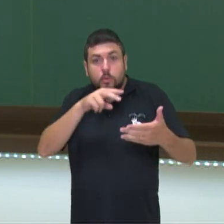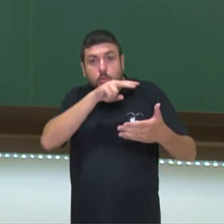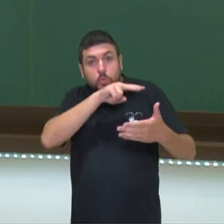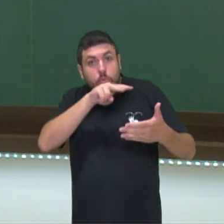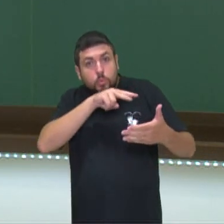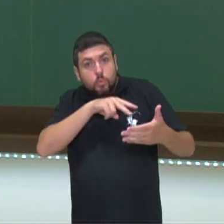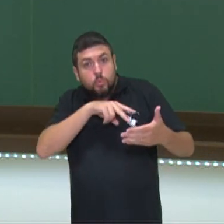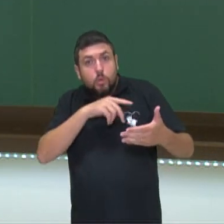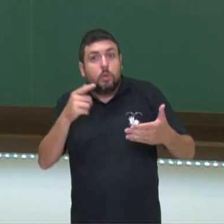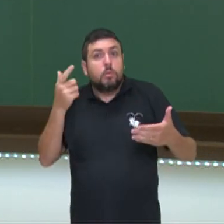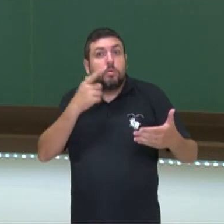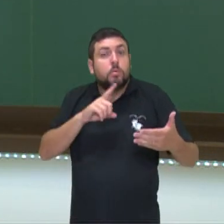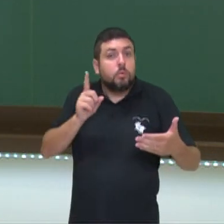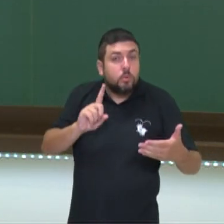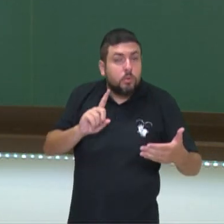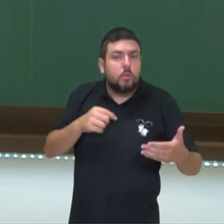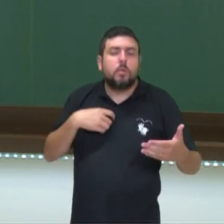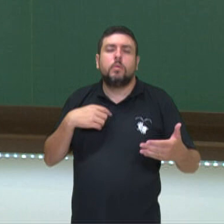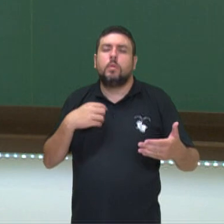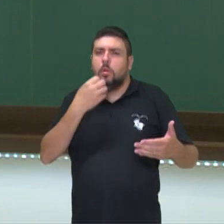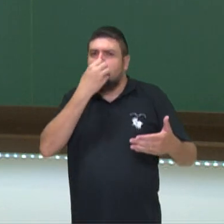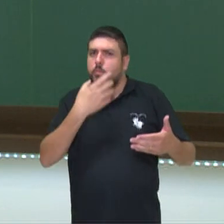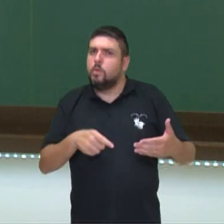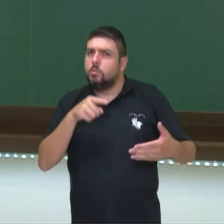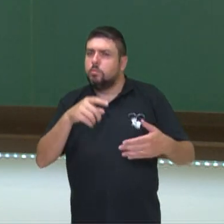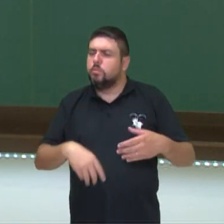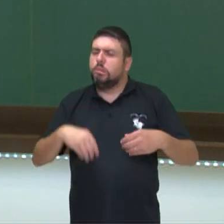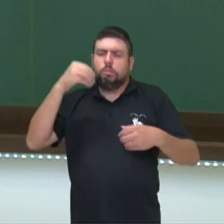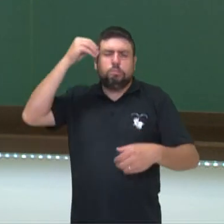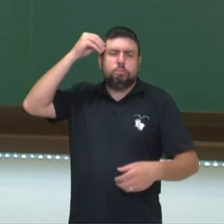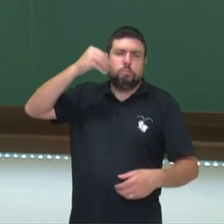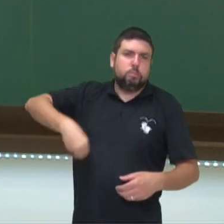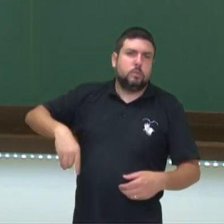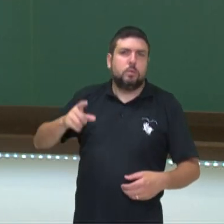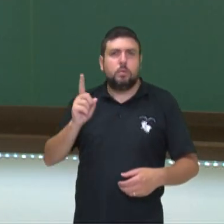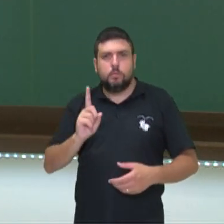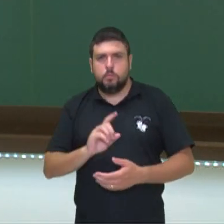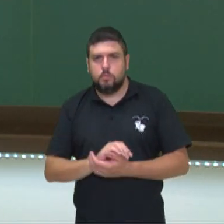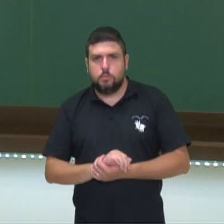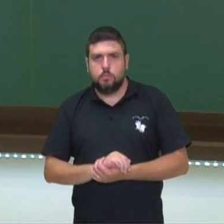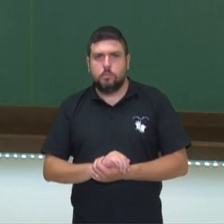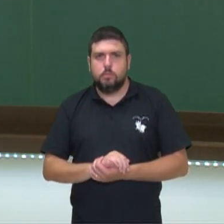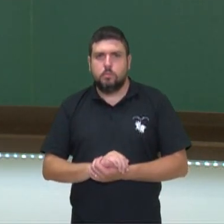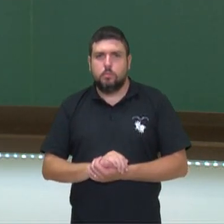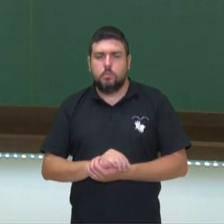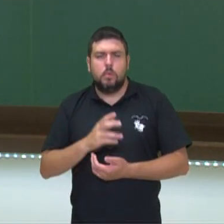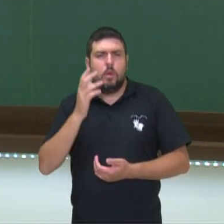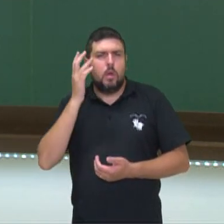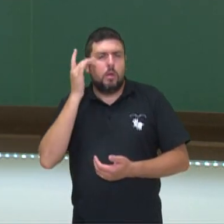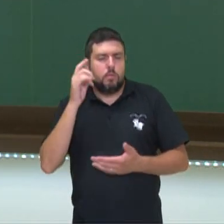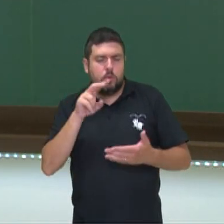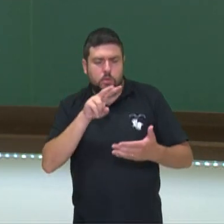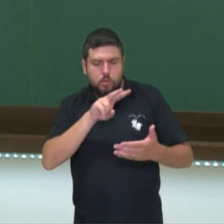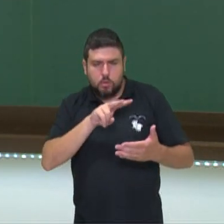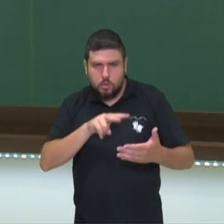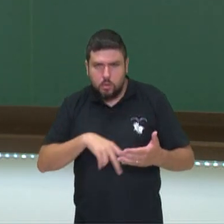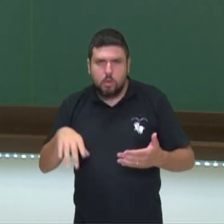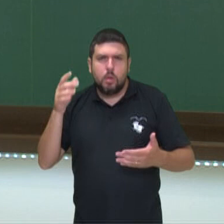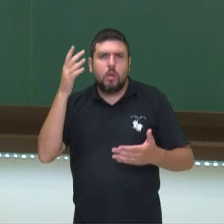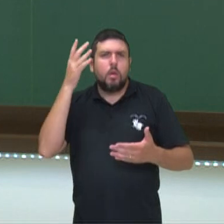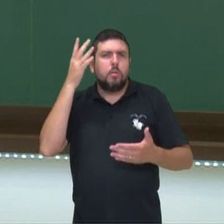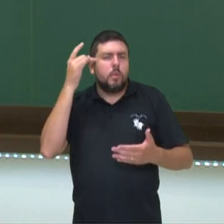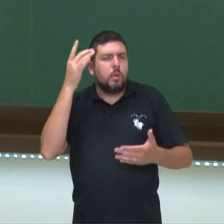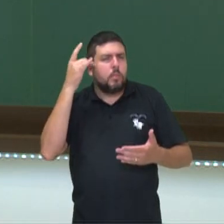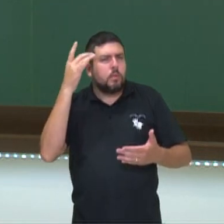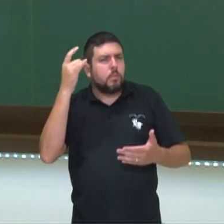conseguido. O que importa muito é você não desistir. Leia de novo. Amanhã você estará melhor. Depois de amanhã você estará